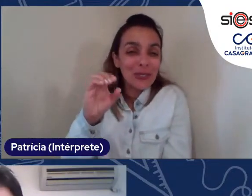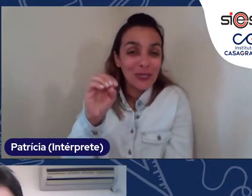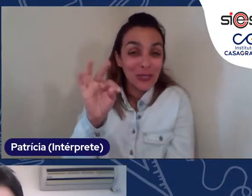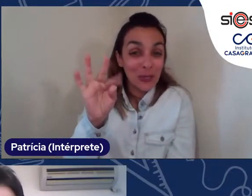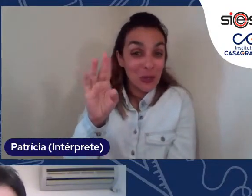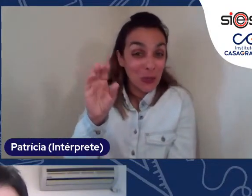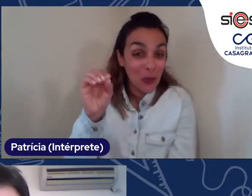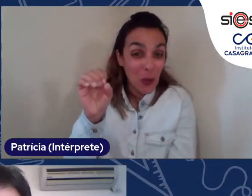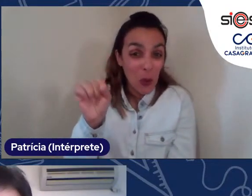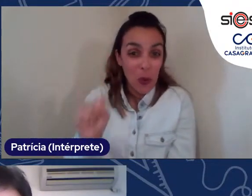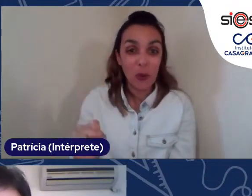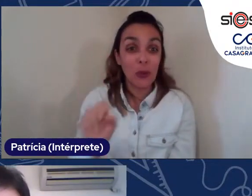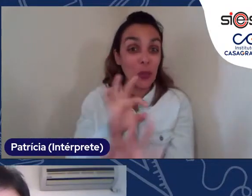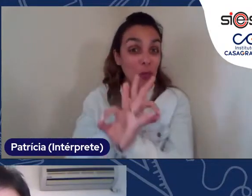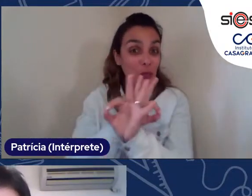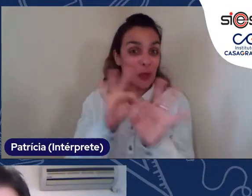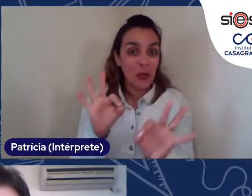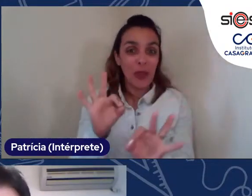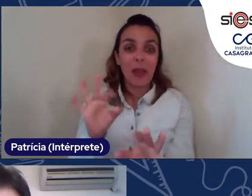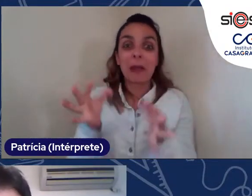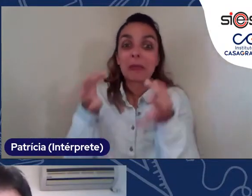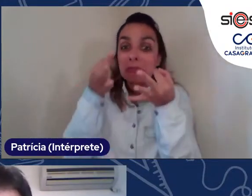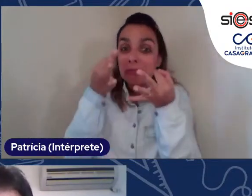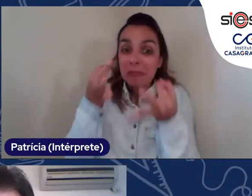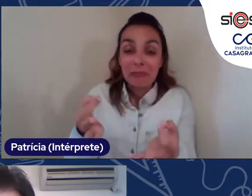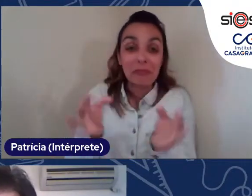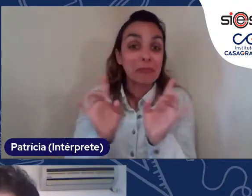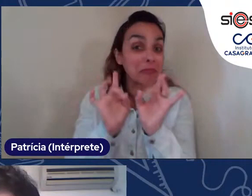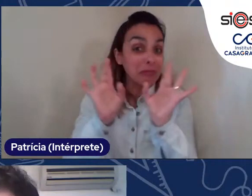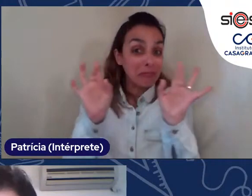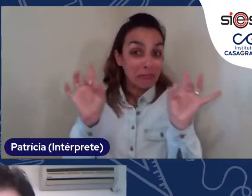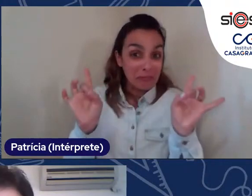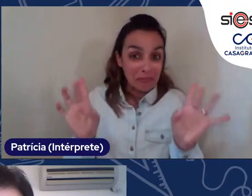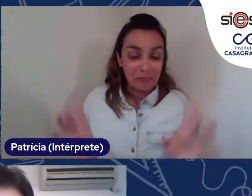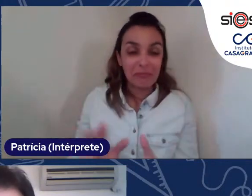muito atencioso, assim, a aula foi muito explicativa.